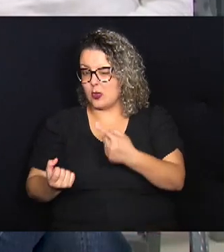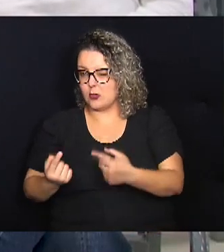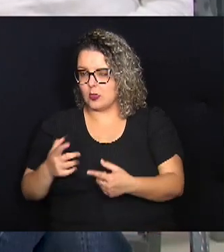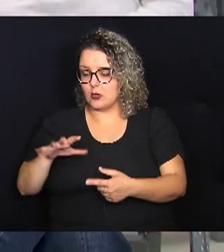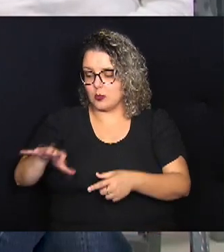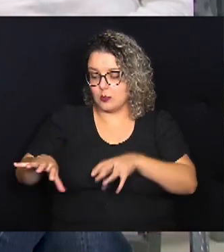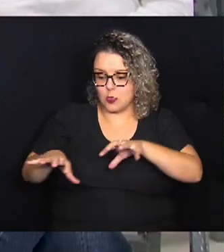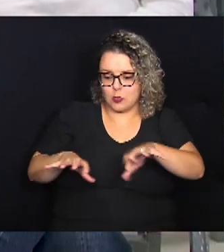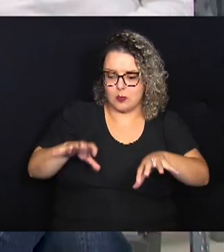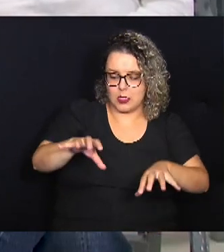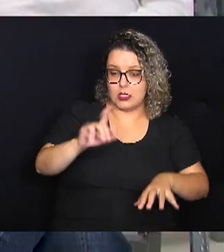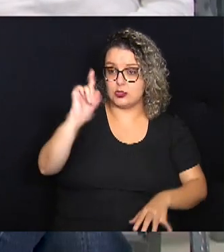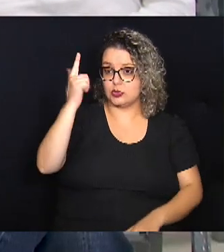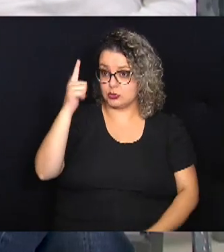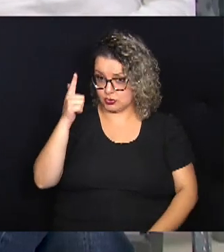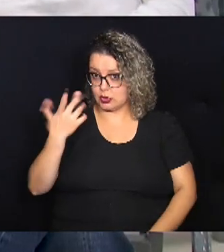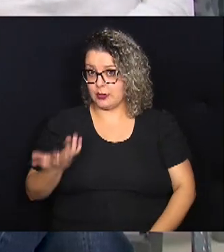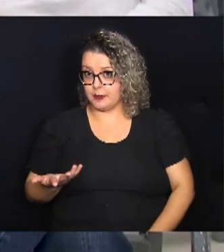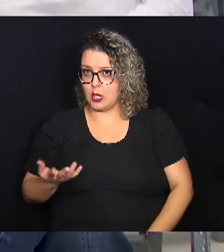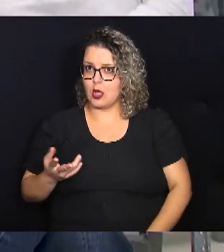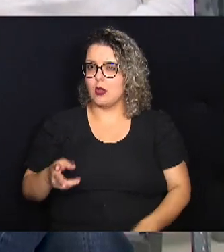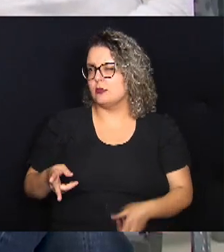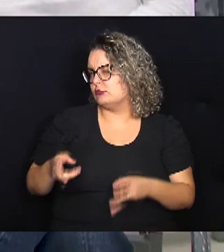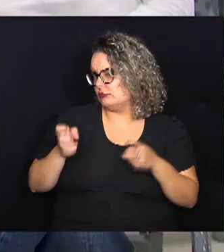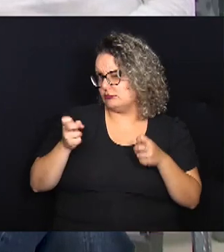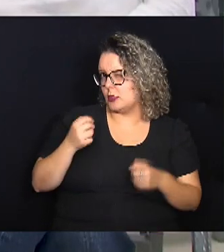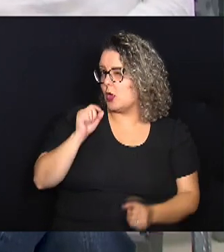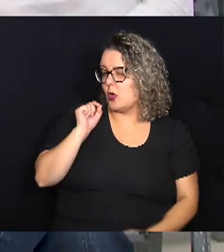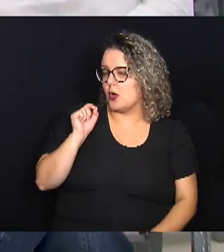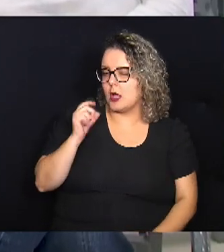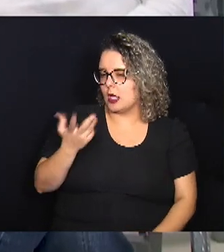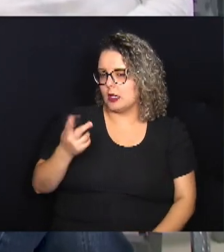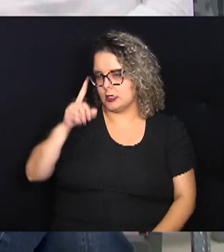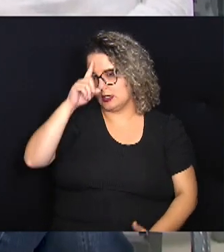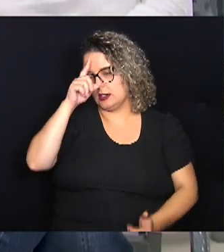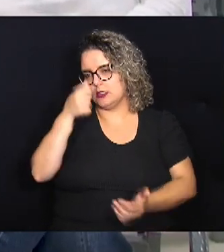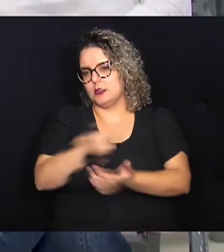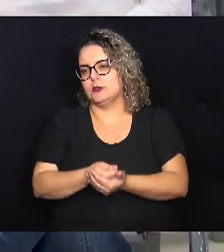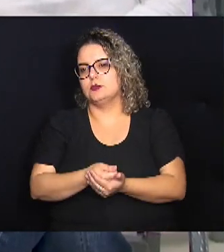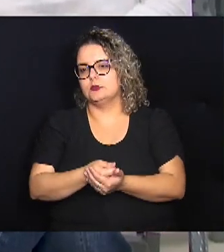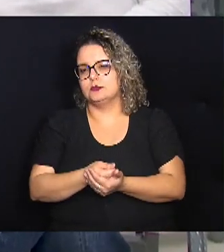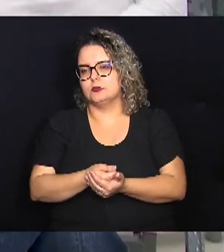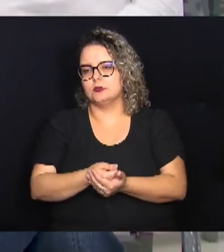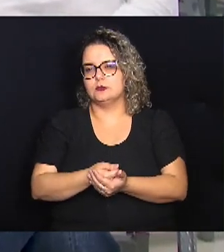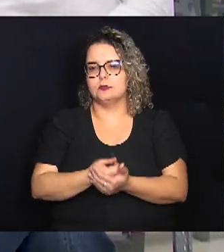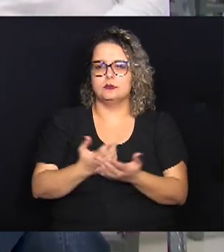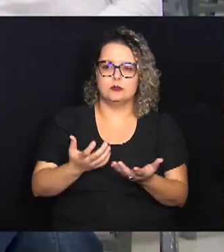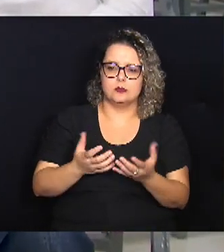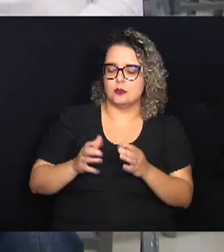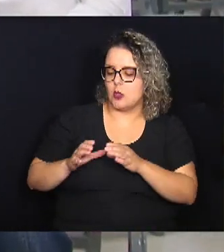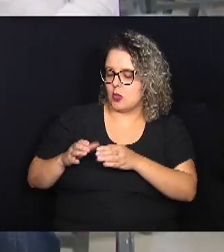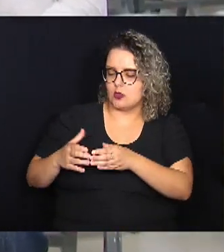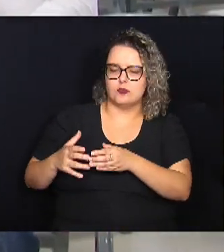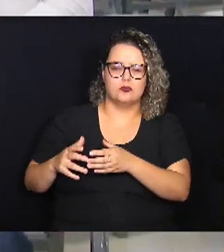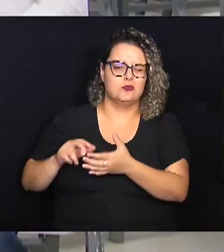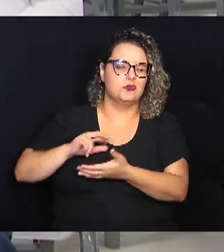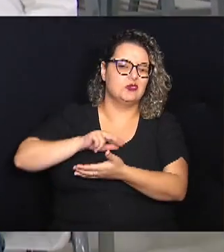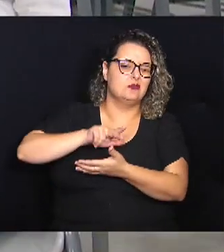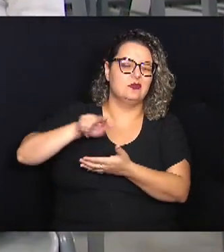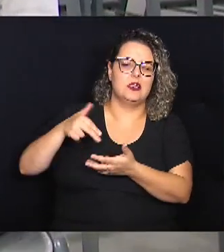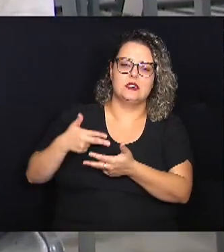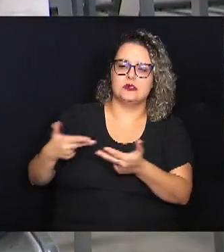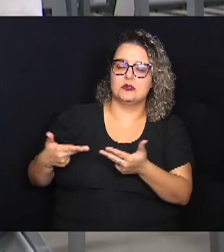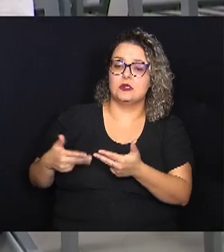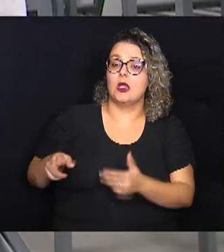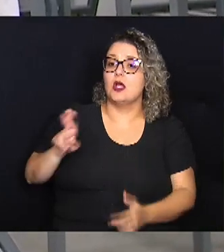geográficos. Então, a gente costuma observar, por exemplo, definir, né, um conjunto de particularidades que o